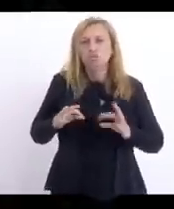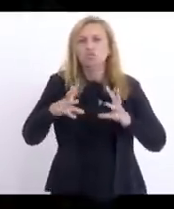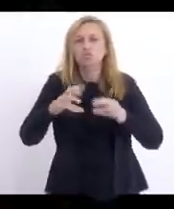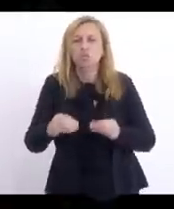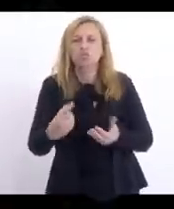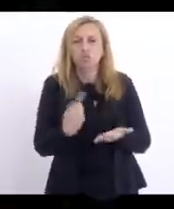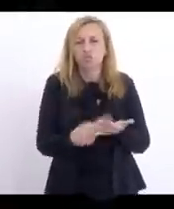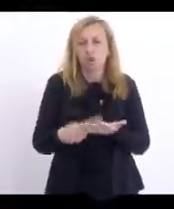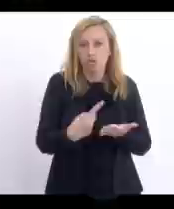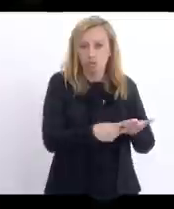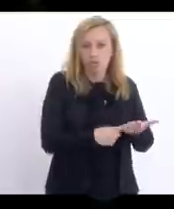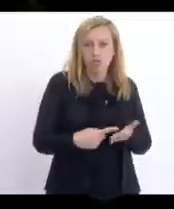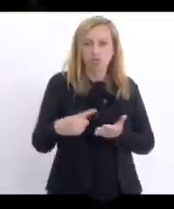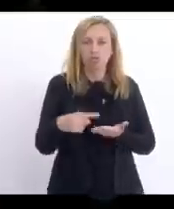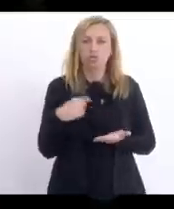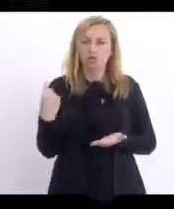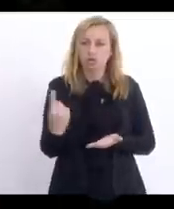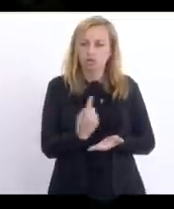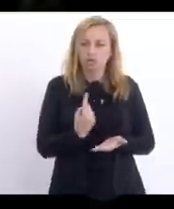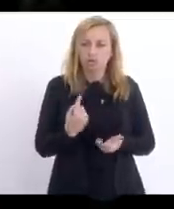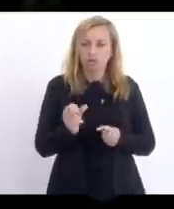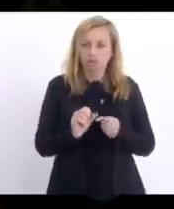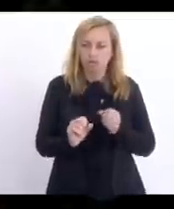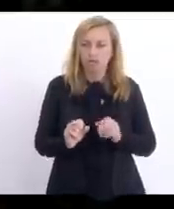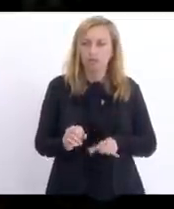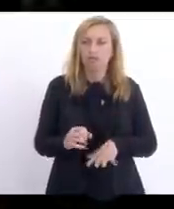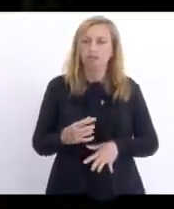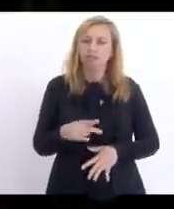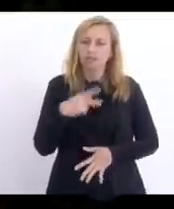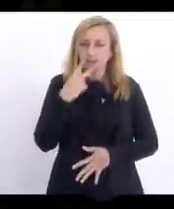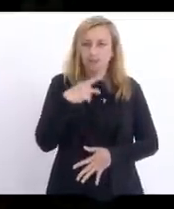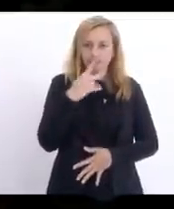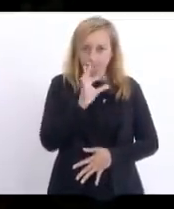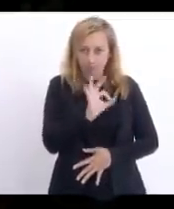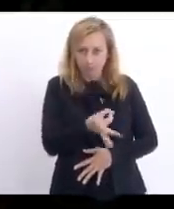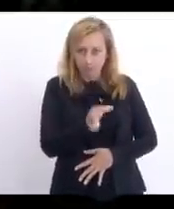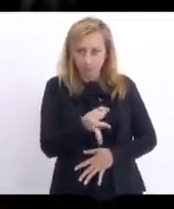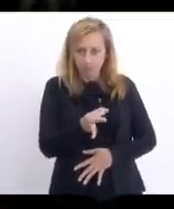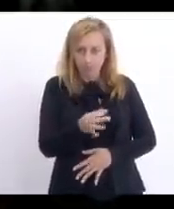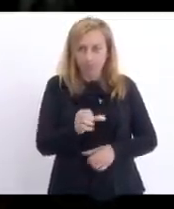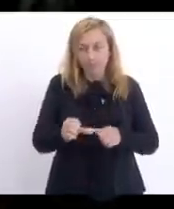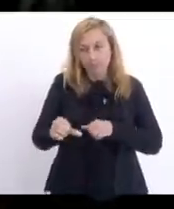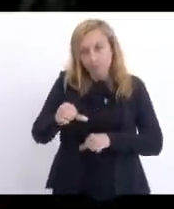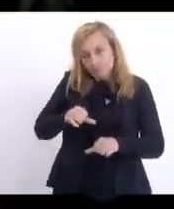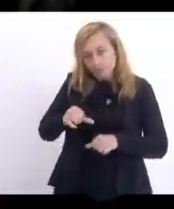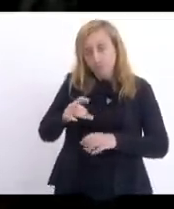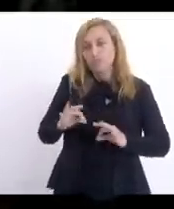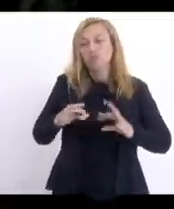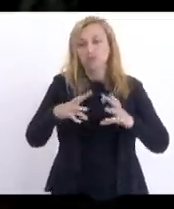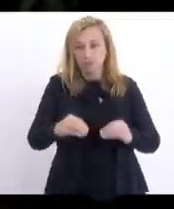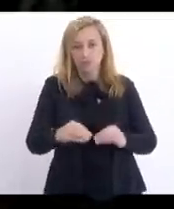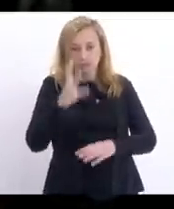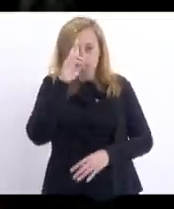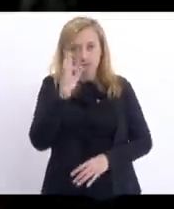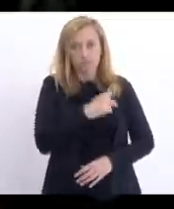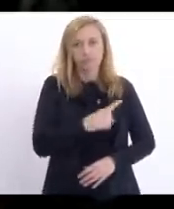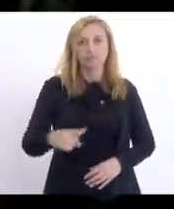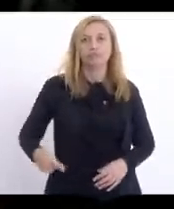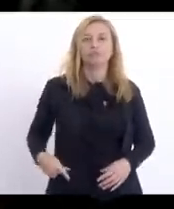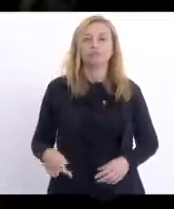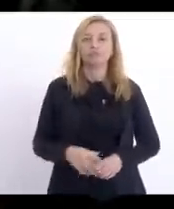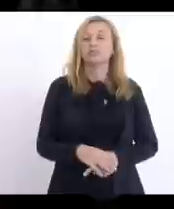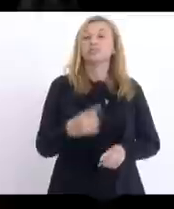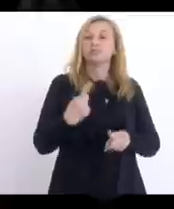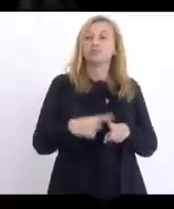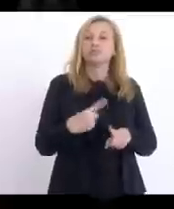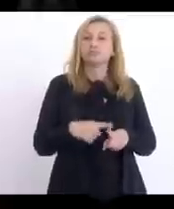acordo feito. Eu tenho minha posição absolutamente contrária, senhor presidente. Porque